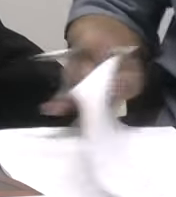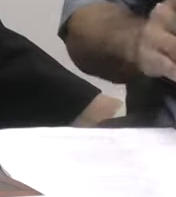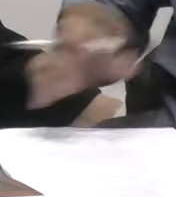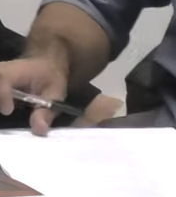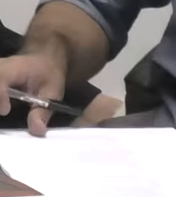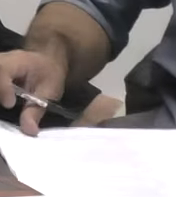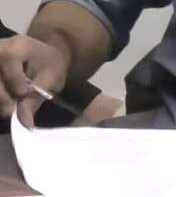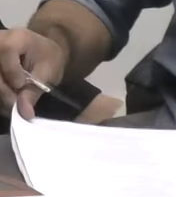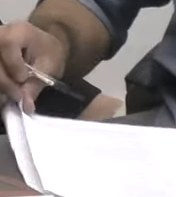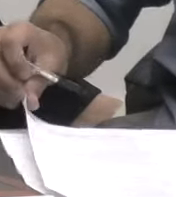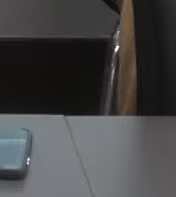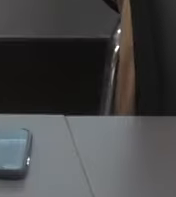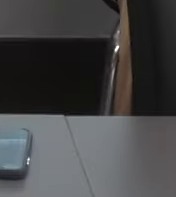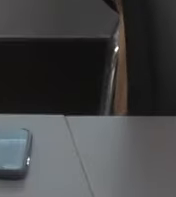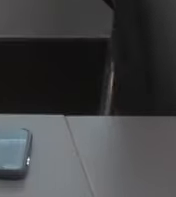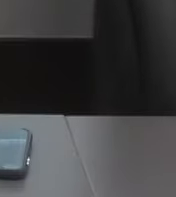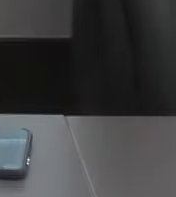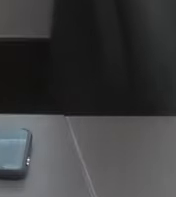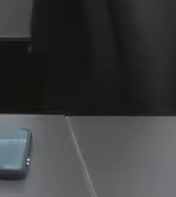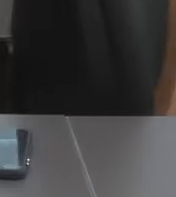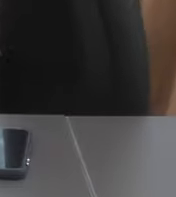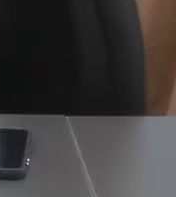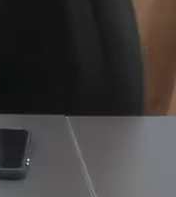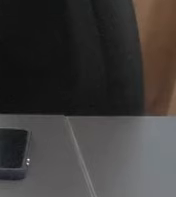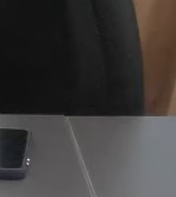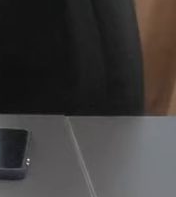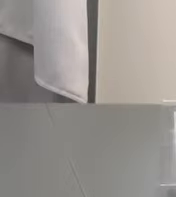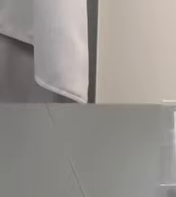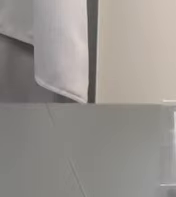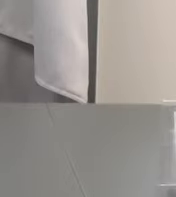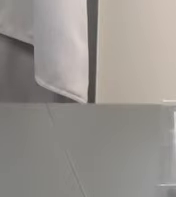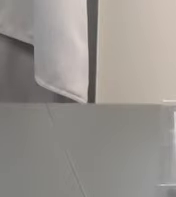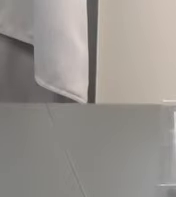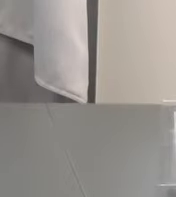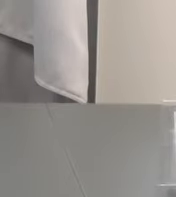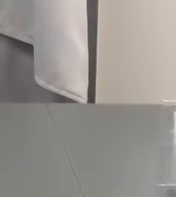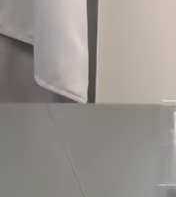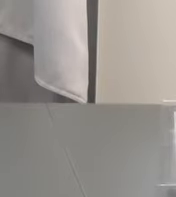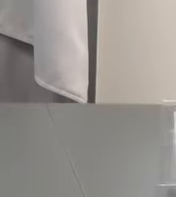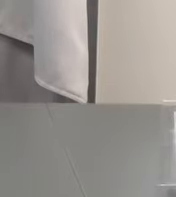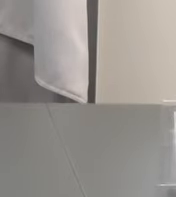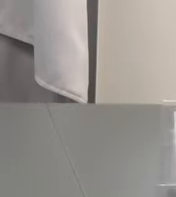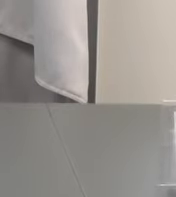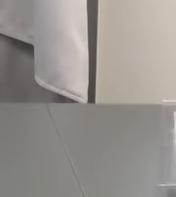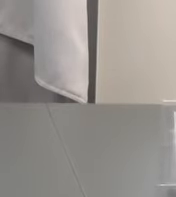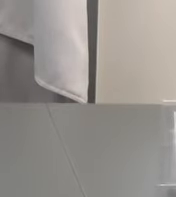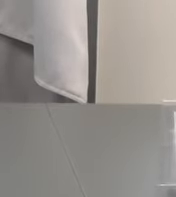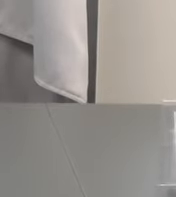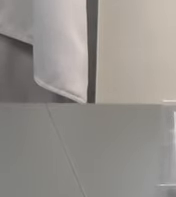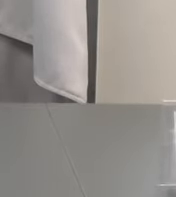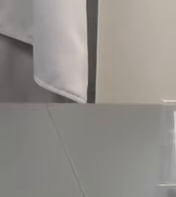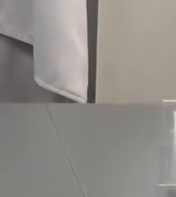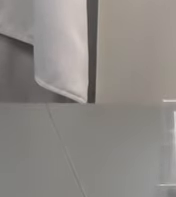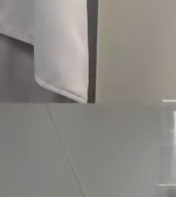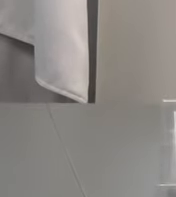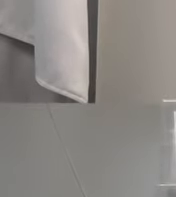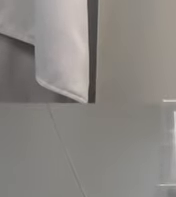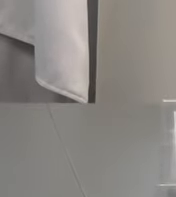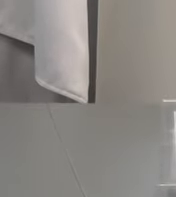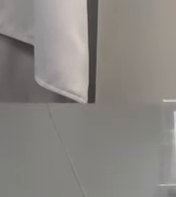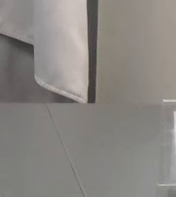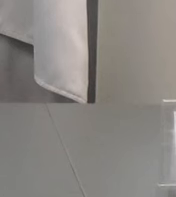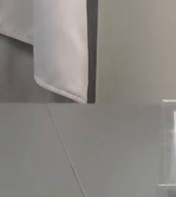Se está na quinta, não precisa na primeira. Ó, das emendas de plenário, favorável às emendas 1, 4, 5, que é de Vossa Excelência. Tá